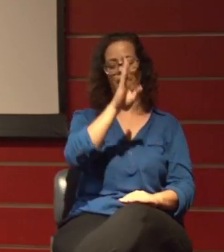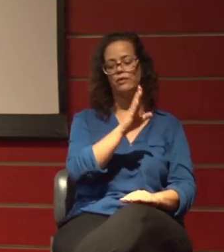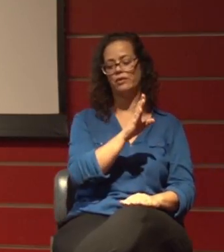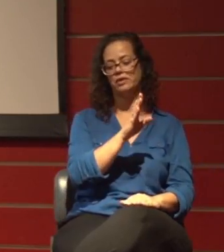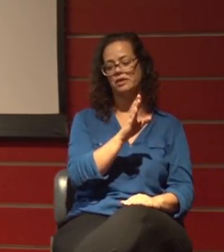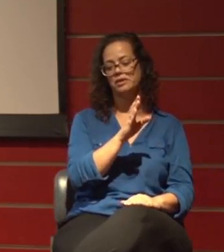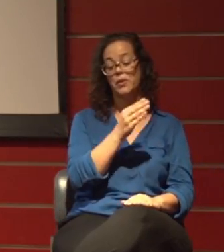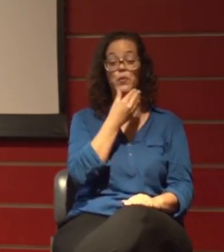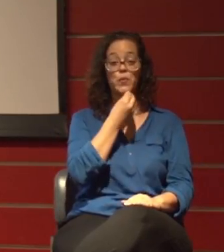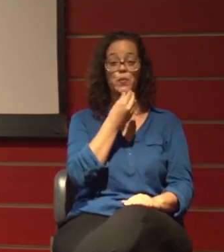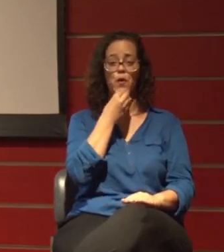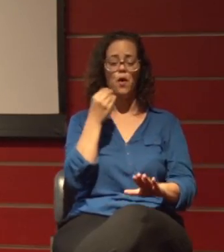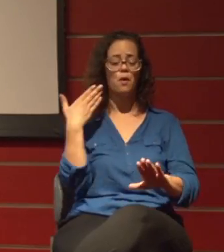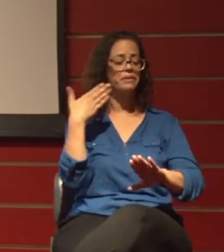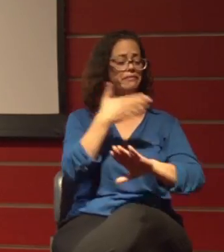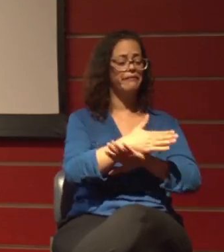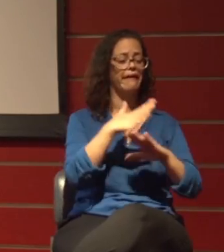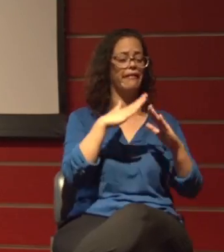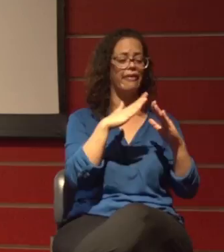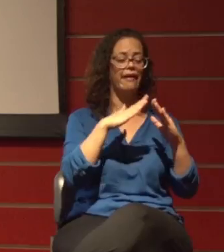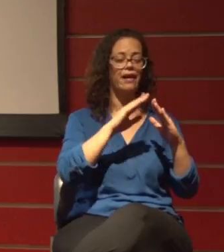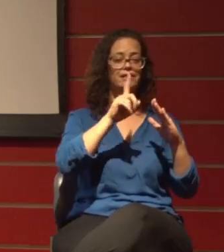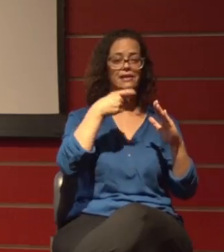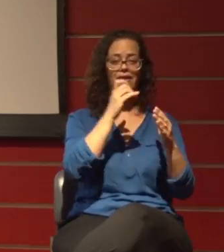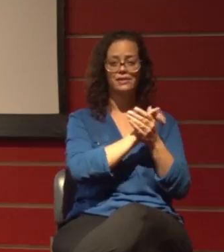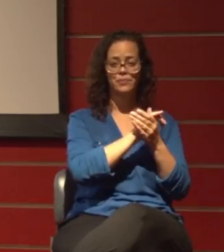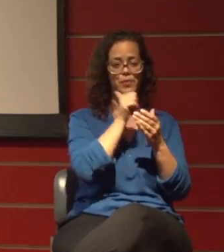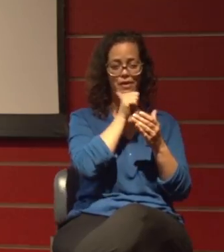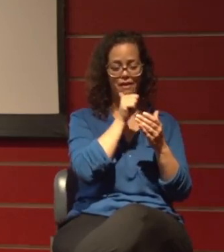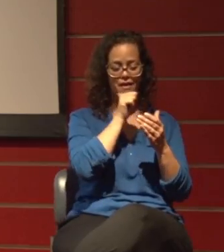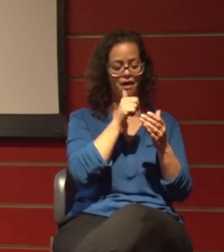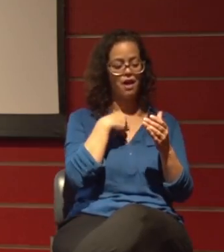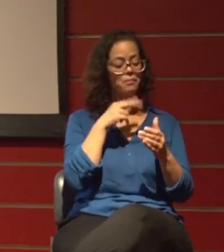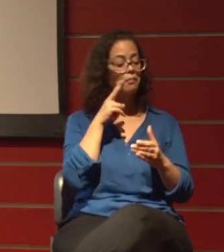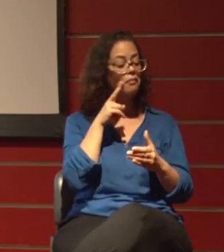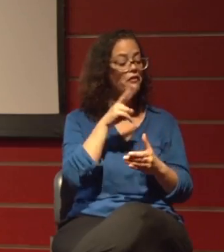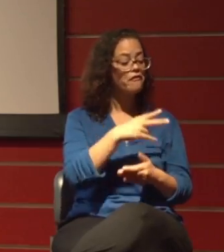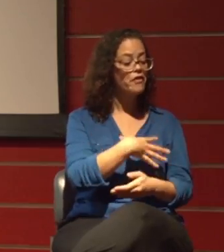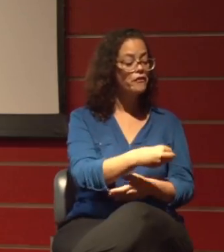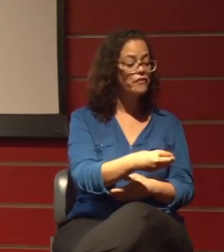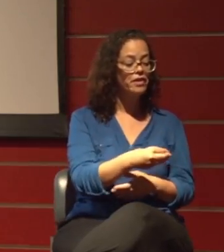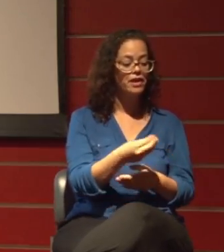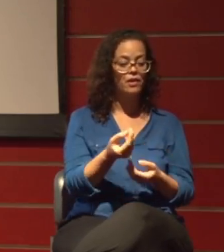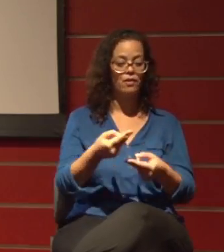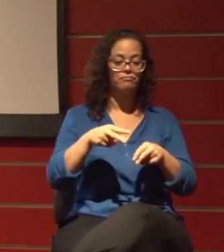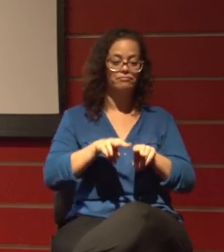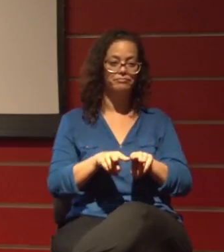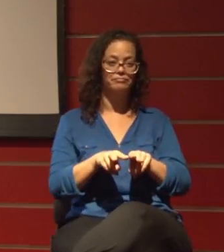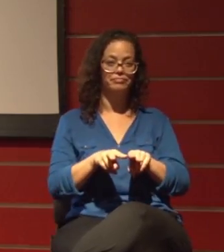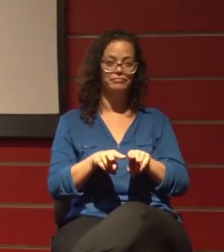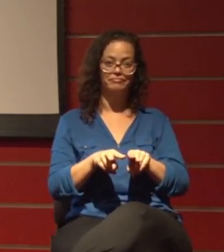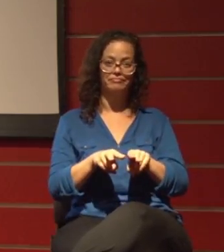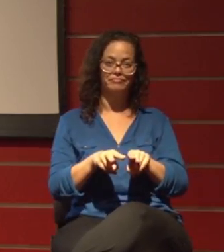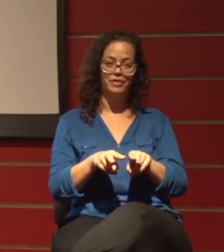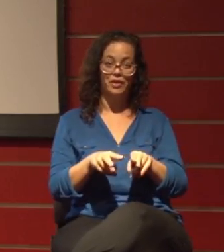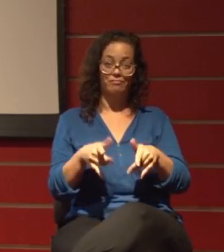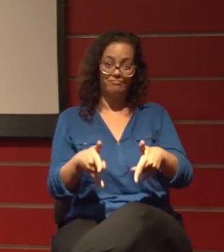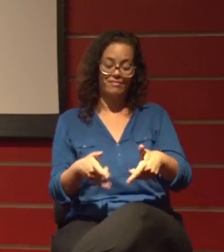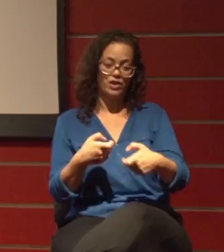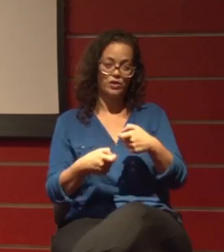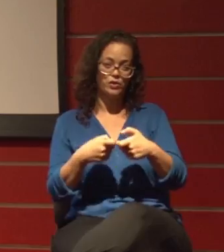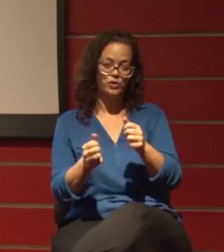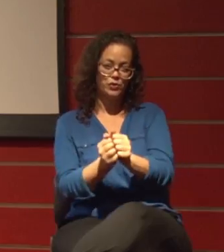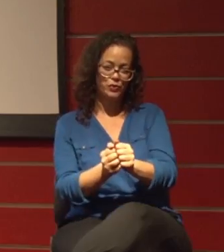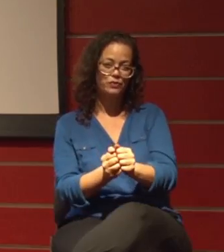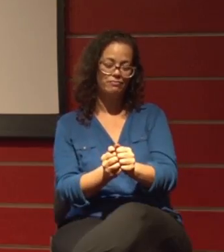Sei lá o marido vai na casa da da da ex-mulher ver o filho e os dois acabam dormindo juntos então você acha que ali pode